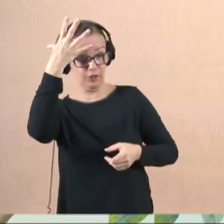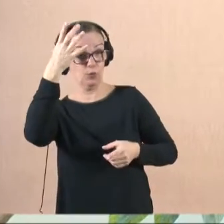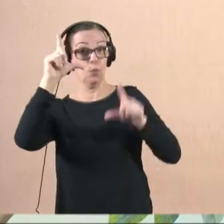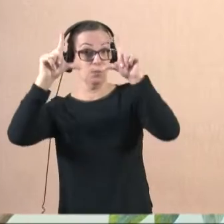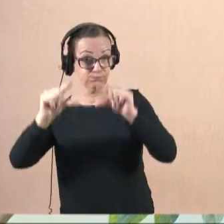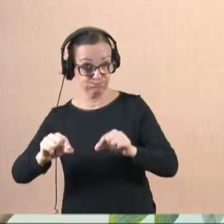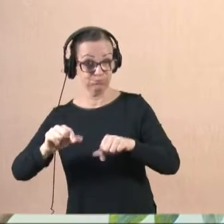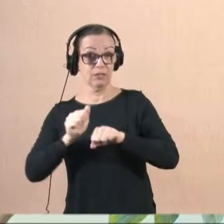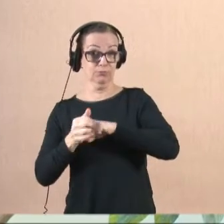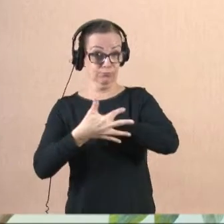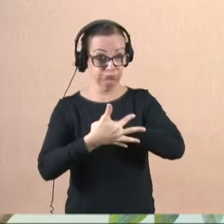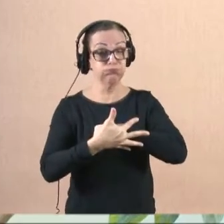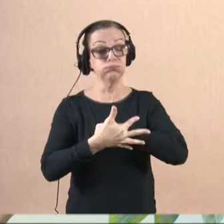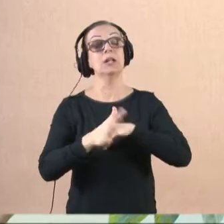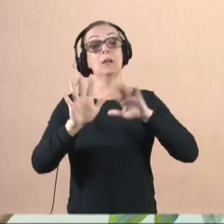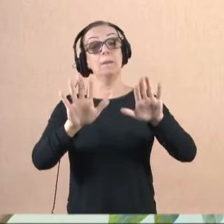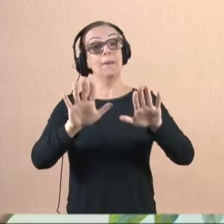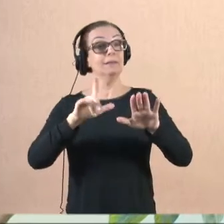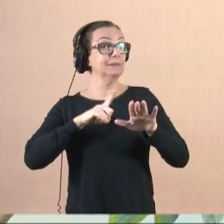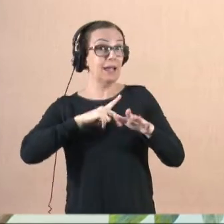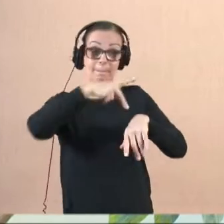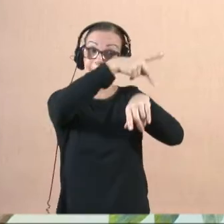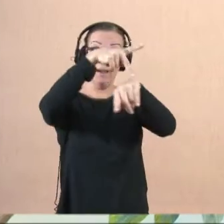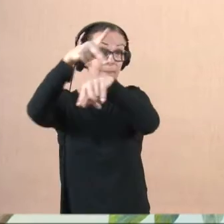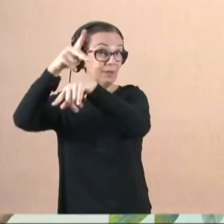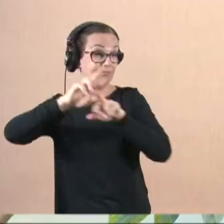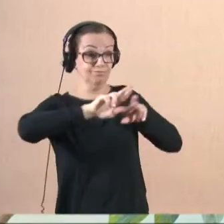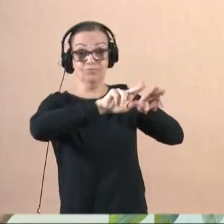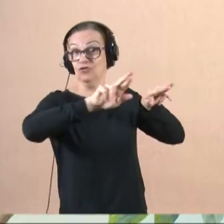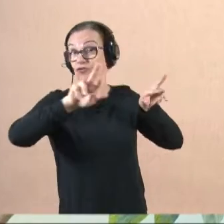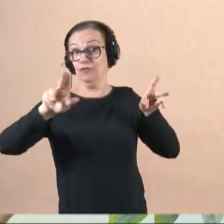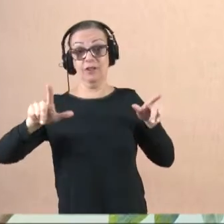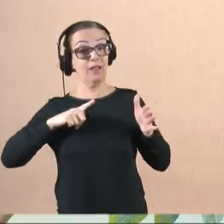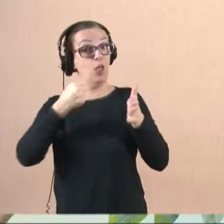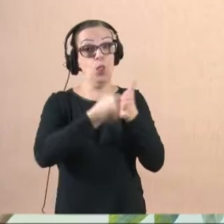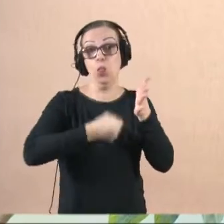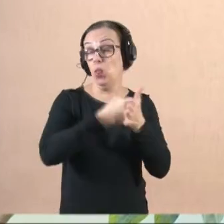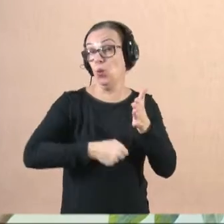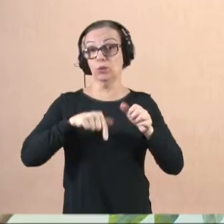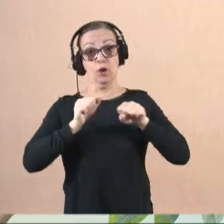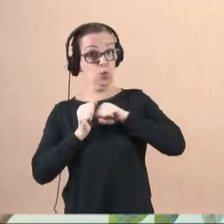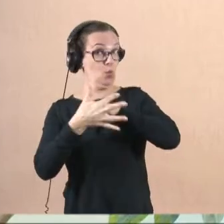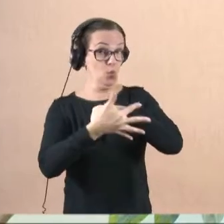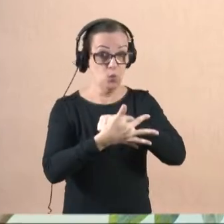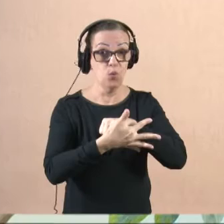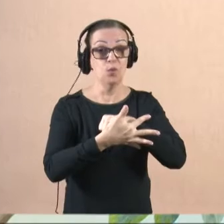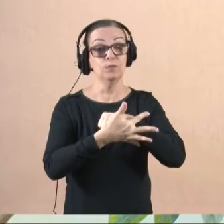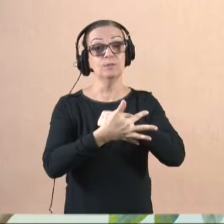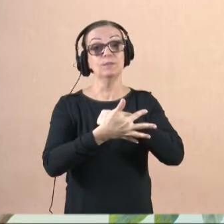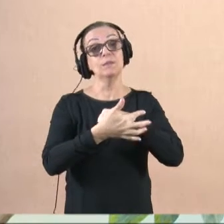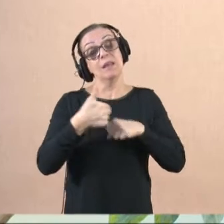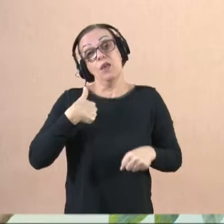queria comentar que a cada pais tem diferente situação e de diferentes maneiras de lutar contra cópia de nome é o